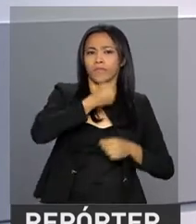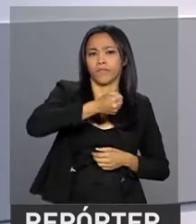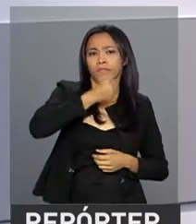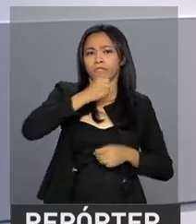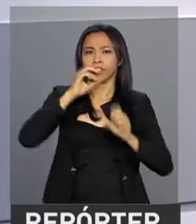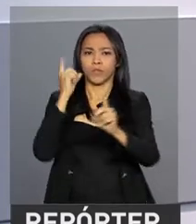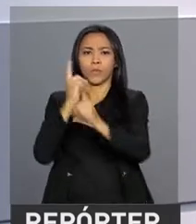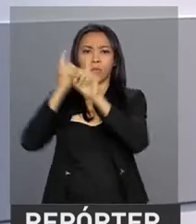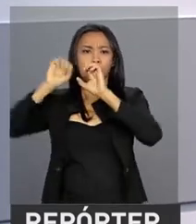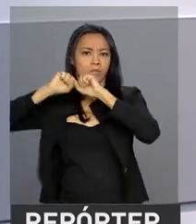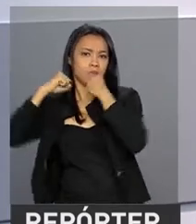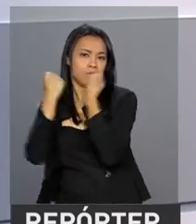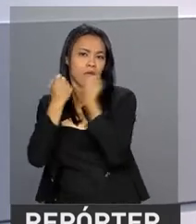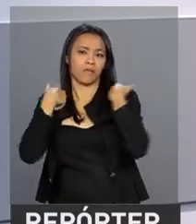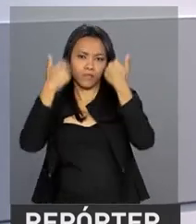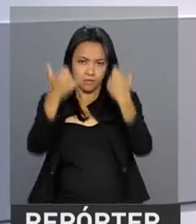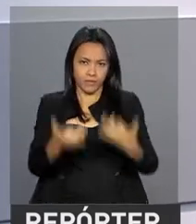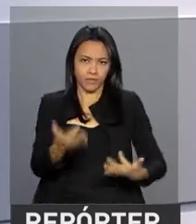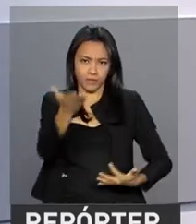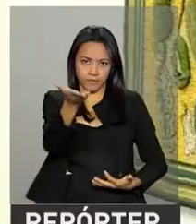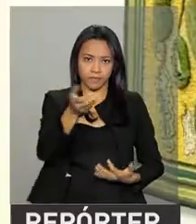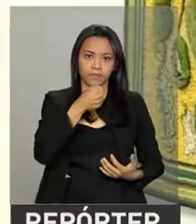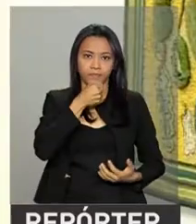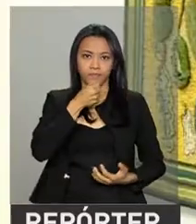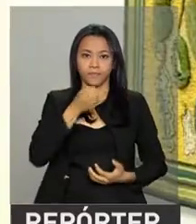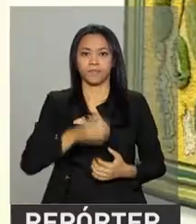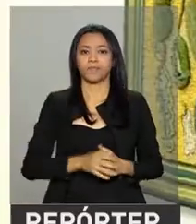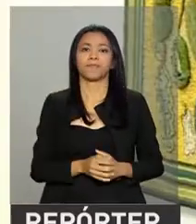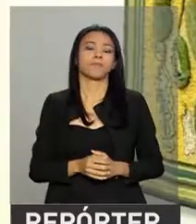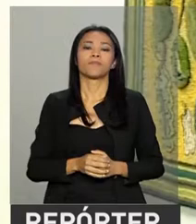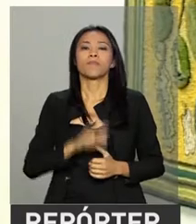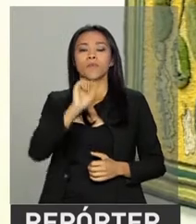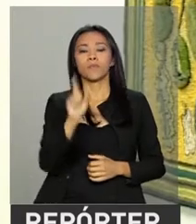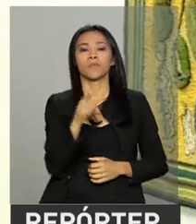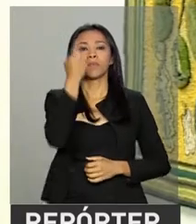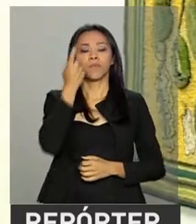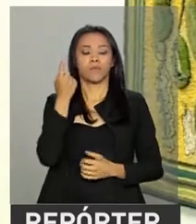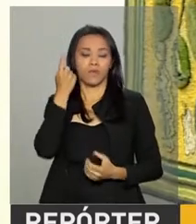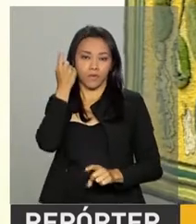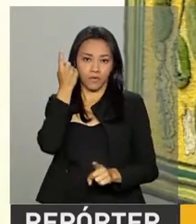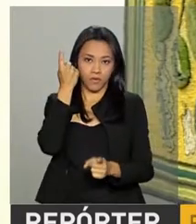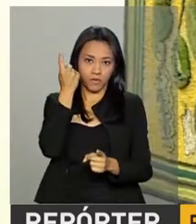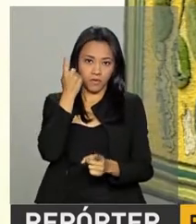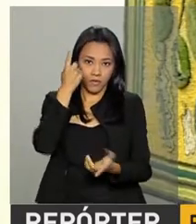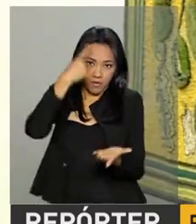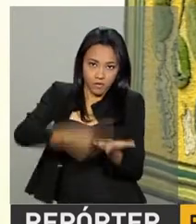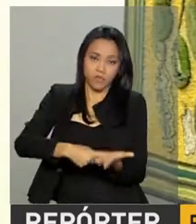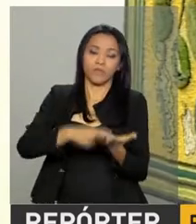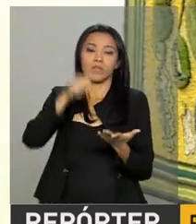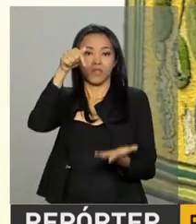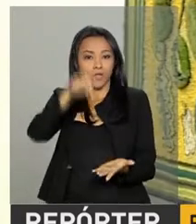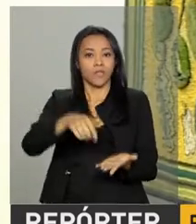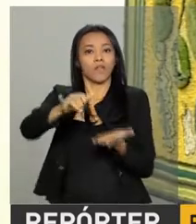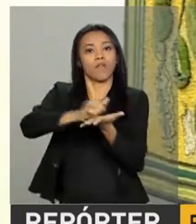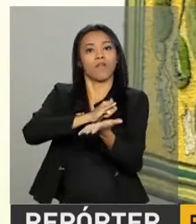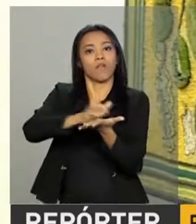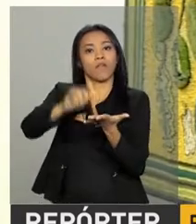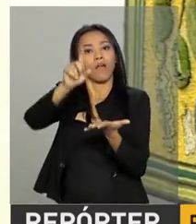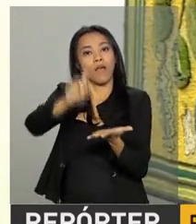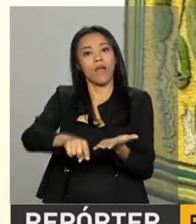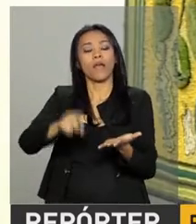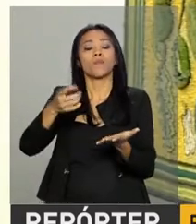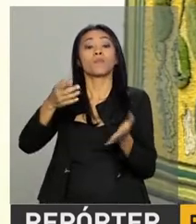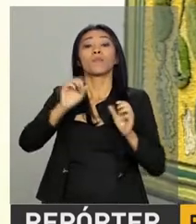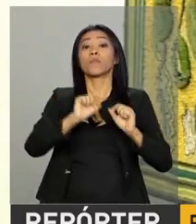de origem dessas informações o primeiro compromisso do presidente michel temer aqui em nova york é a cerimônia de